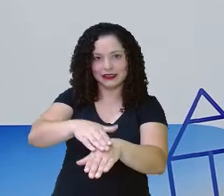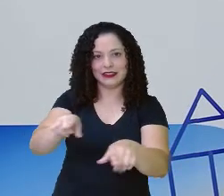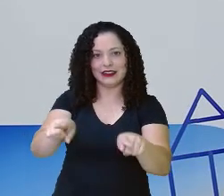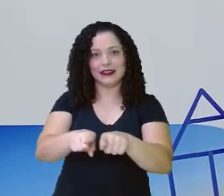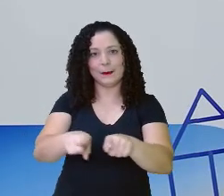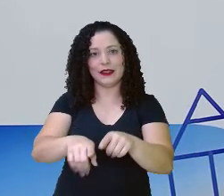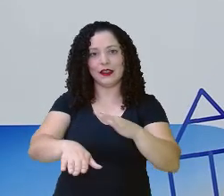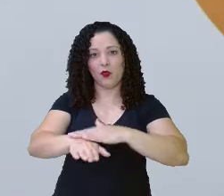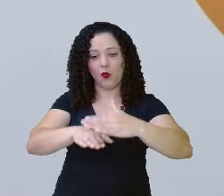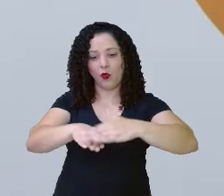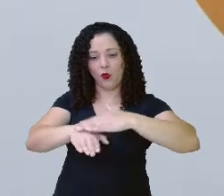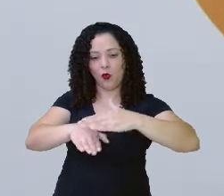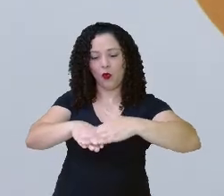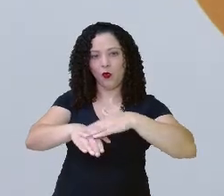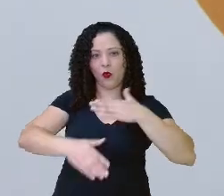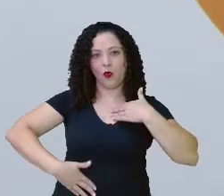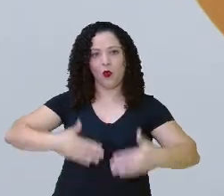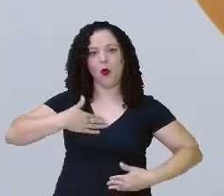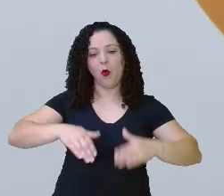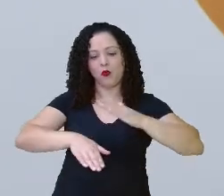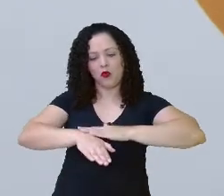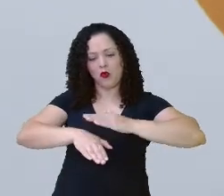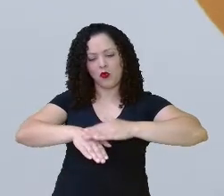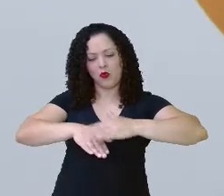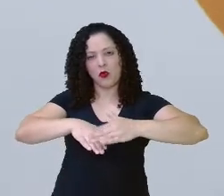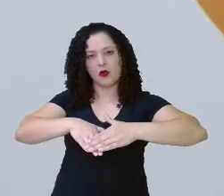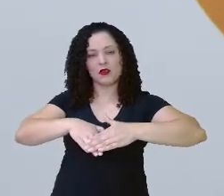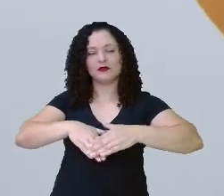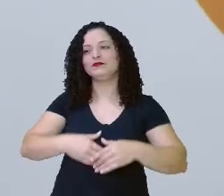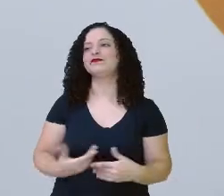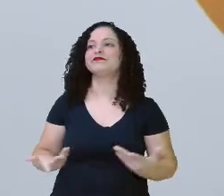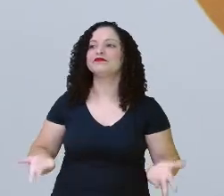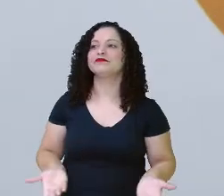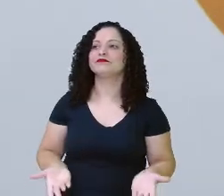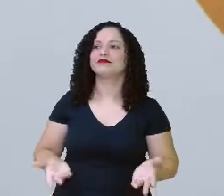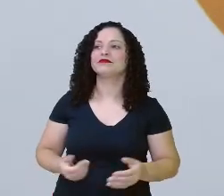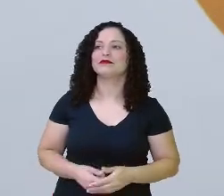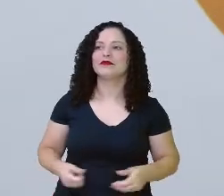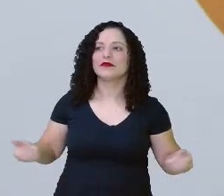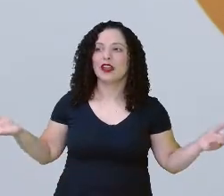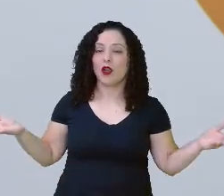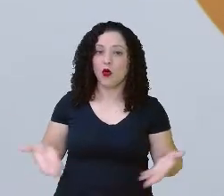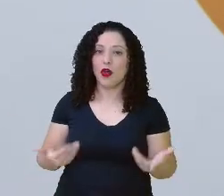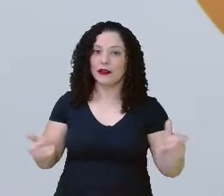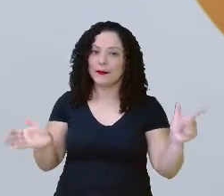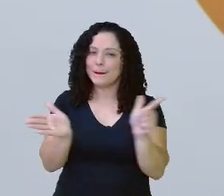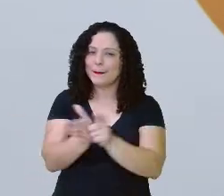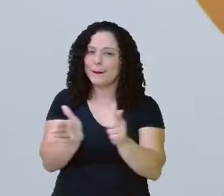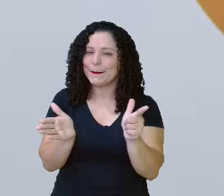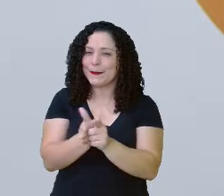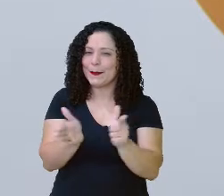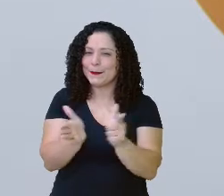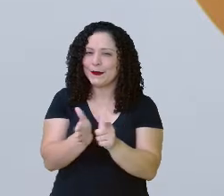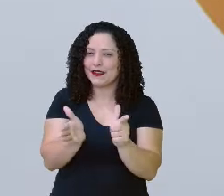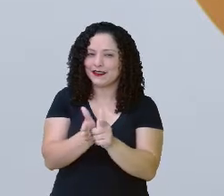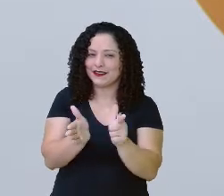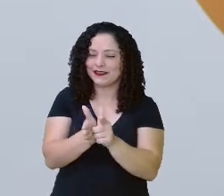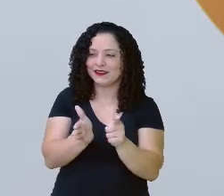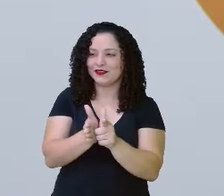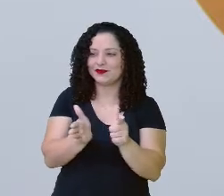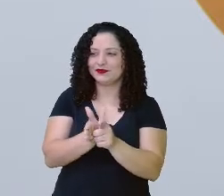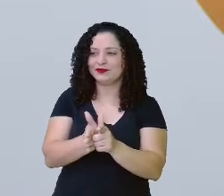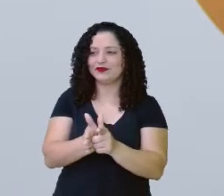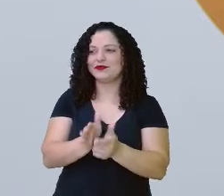aí, como eu vou fazer essa tartaruga? Dependente do tamanho, a gente vai fazer o seguinte, eu já coloco no papel aqui o casco desse jeito assim,